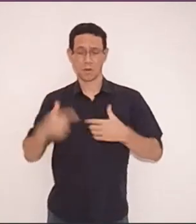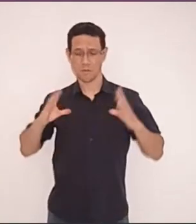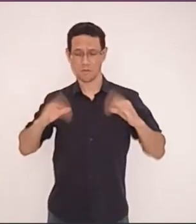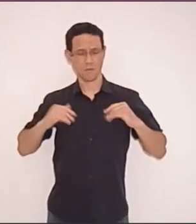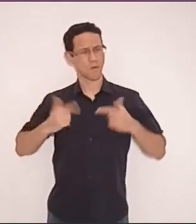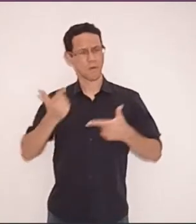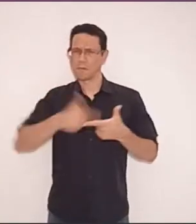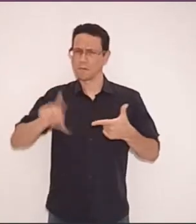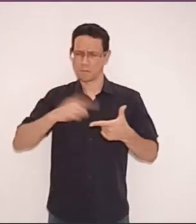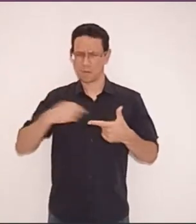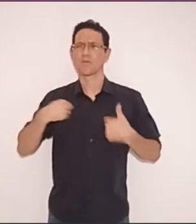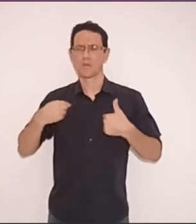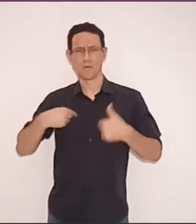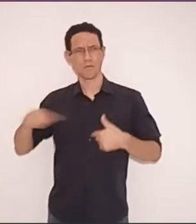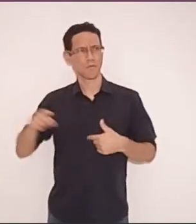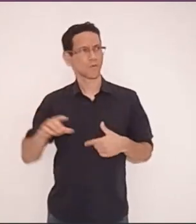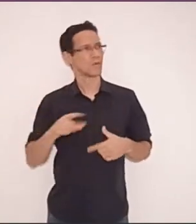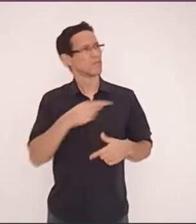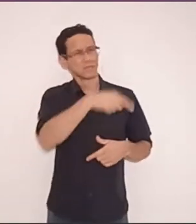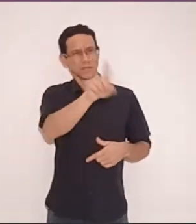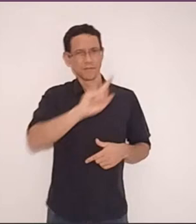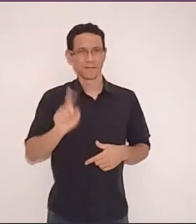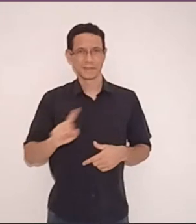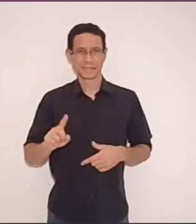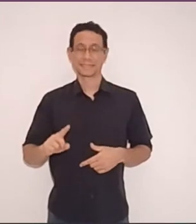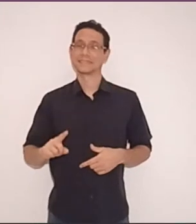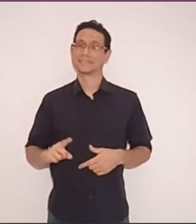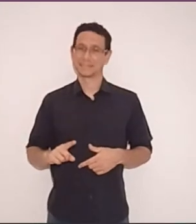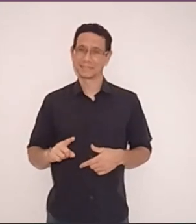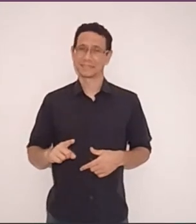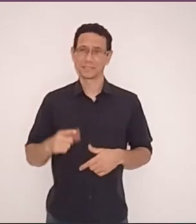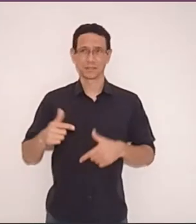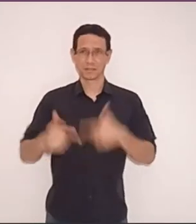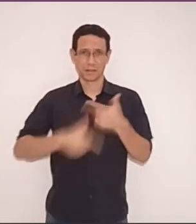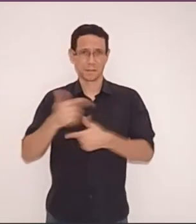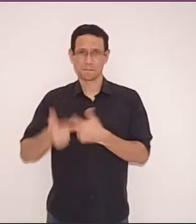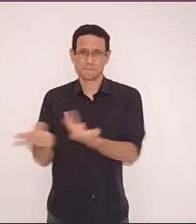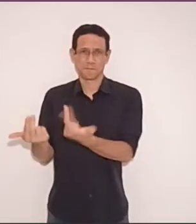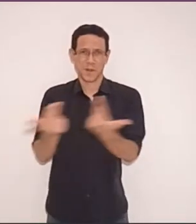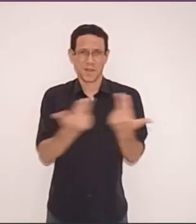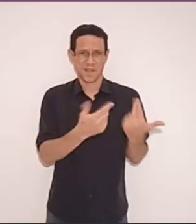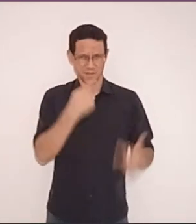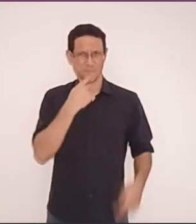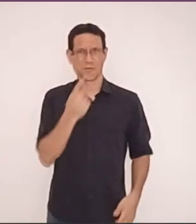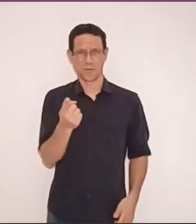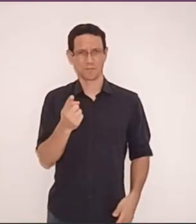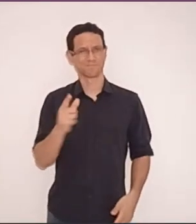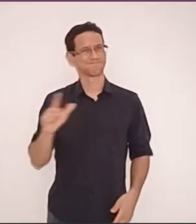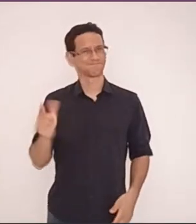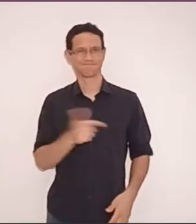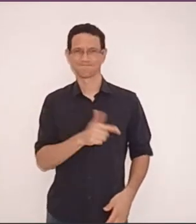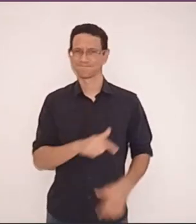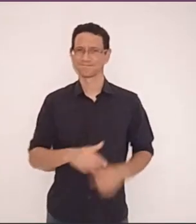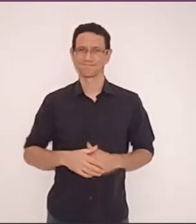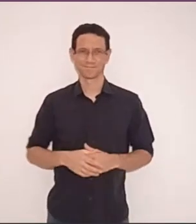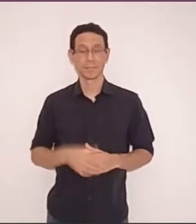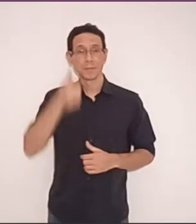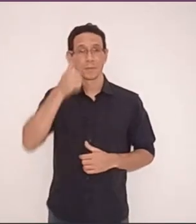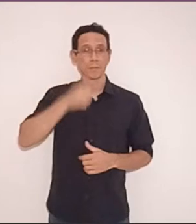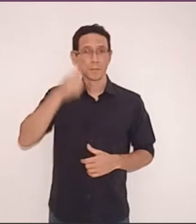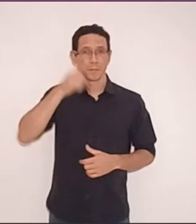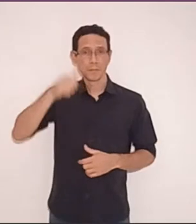pessoas falam que é um trabalho como qualquer outro é um trabalho onde várias mulheres são